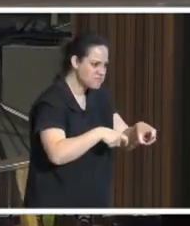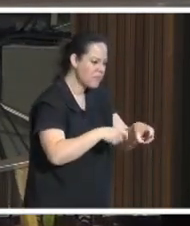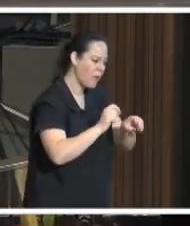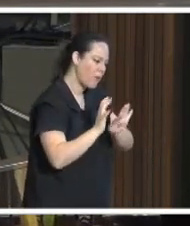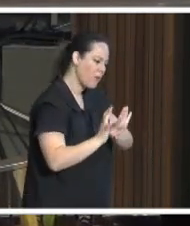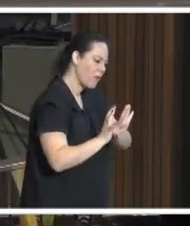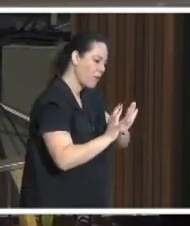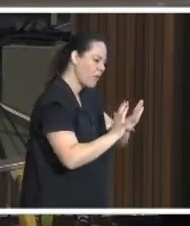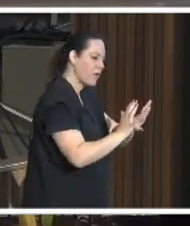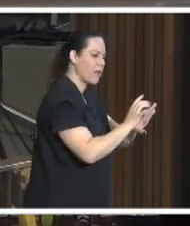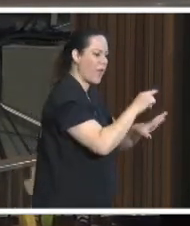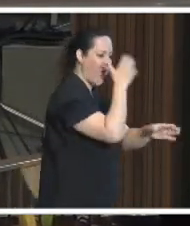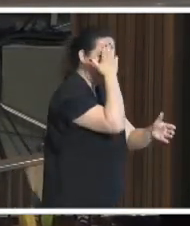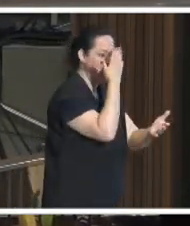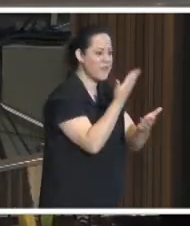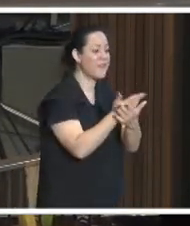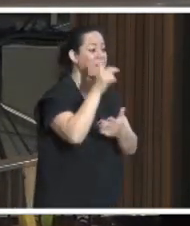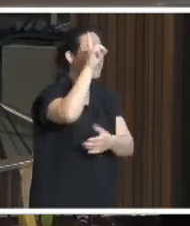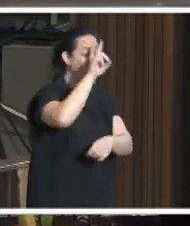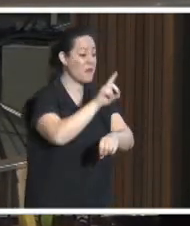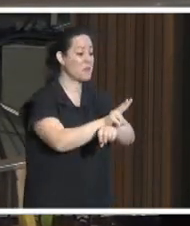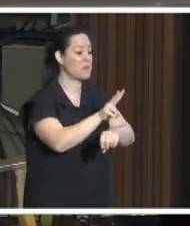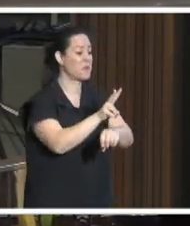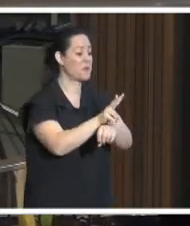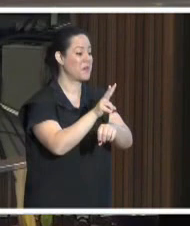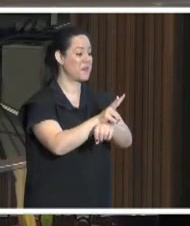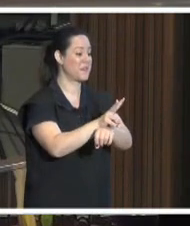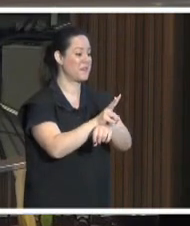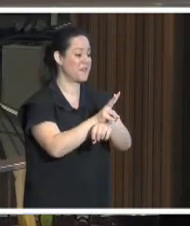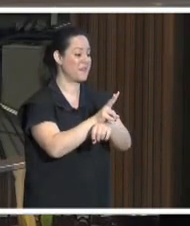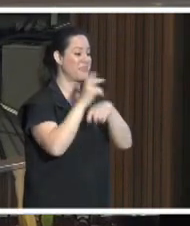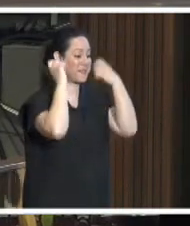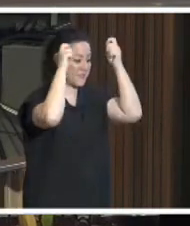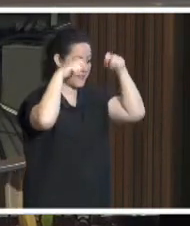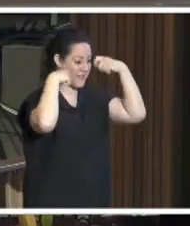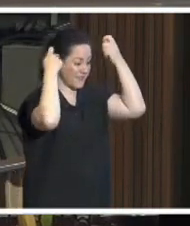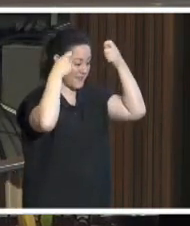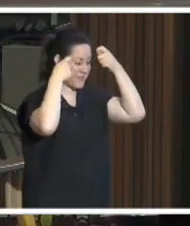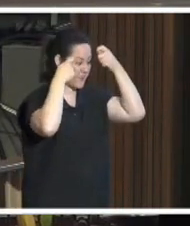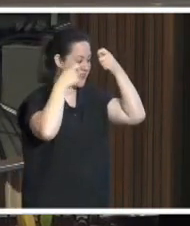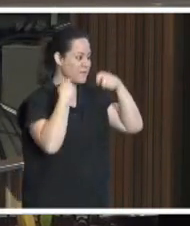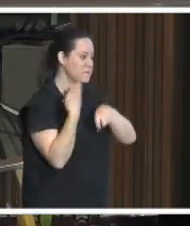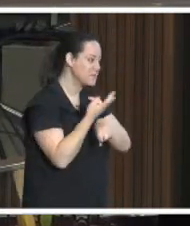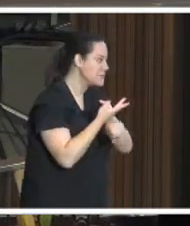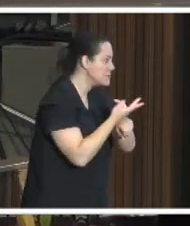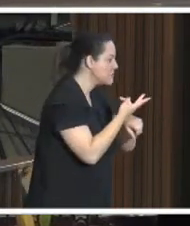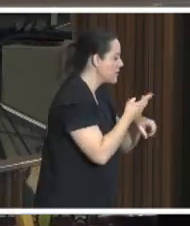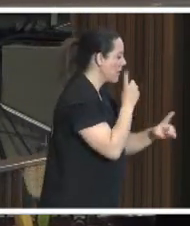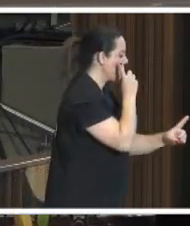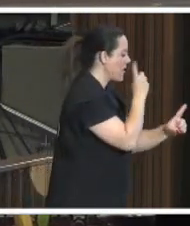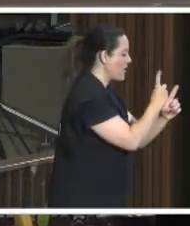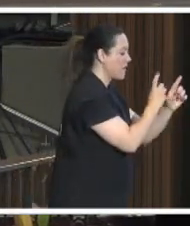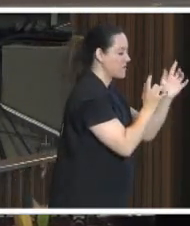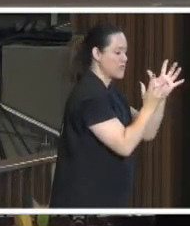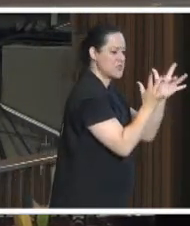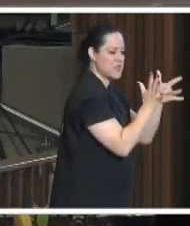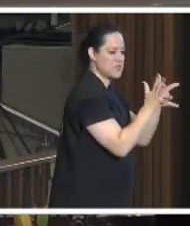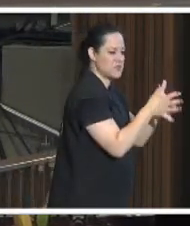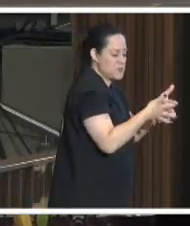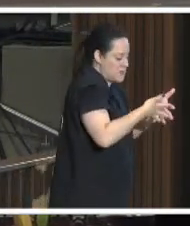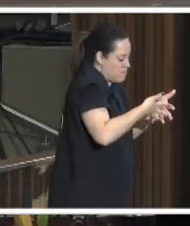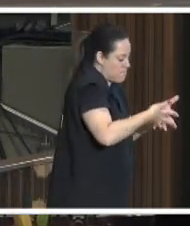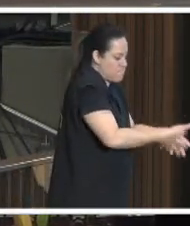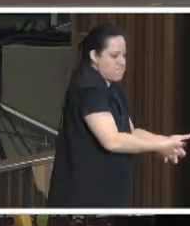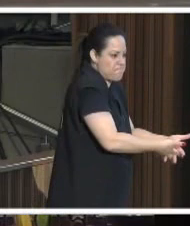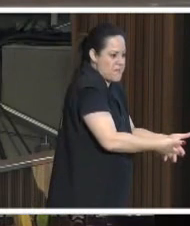crendo que Deus ia cuidar das ovelhas, e vão procurar e encontram um menino Jesus envolto em